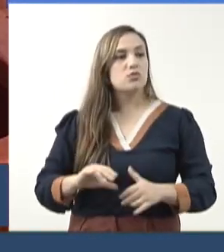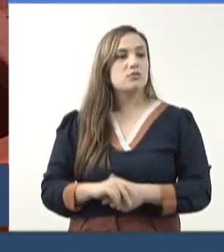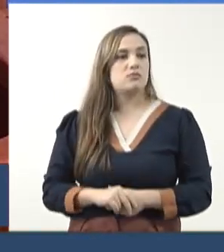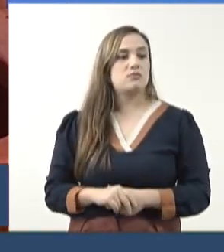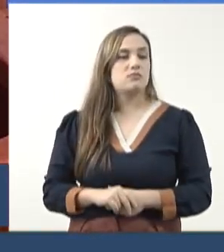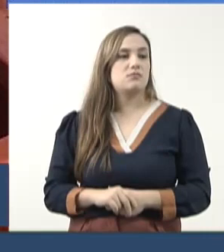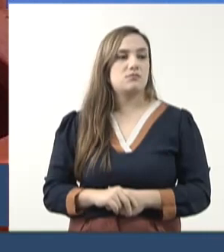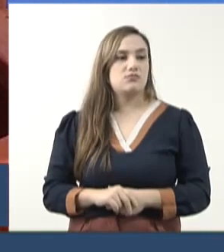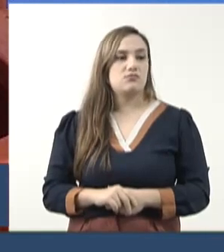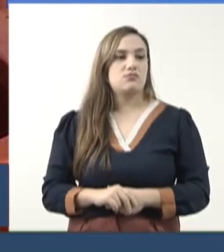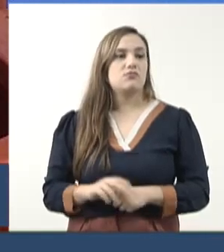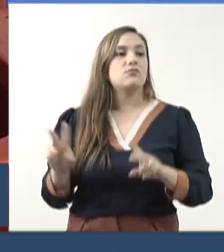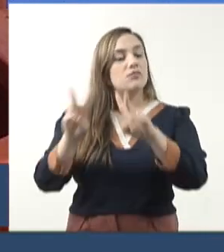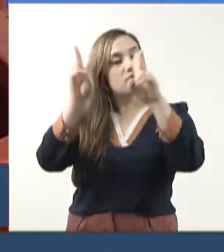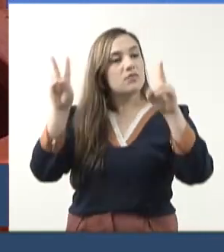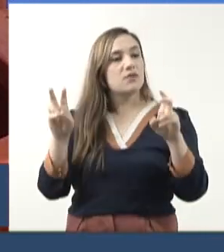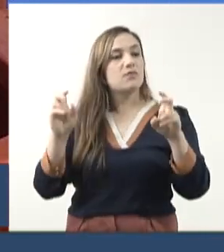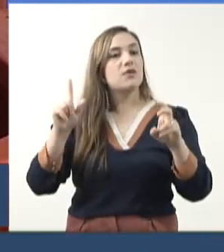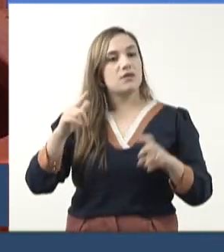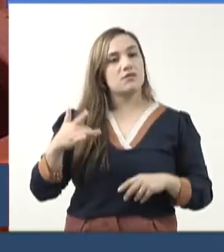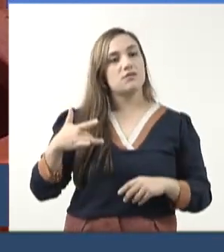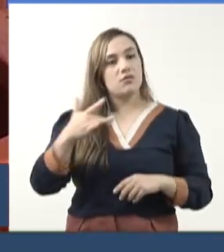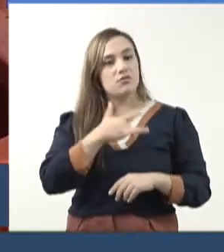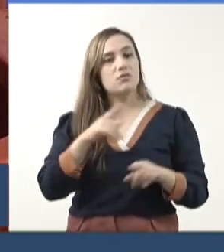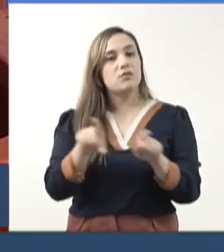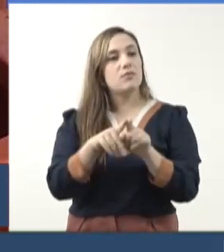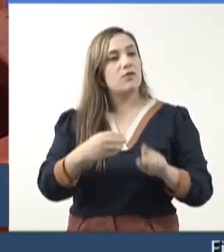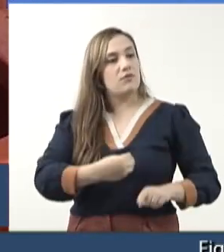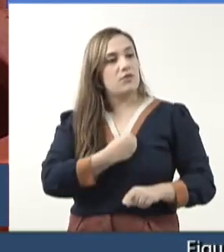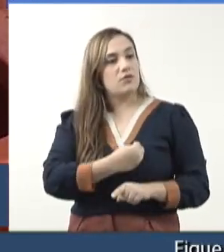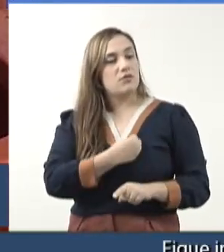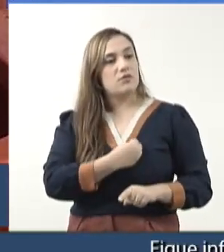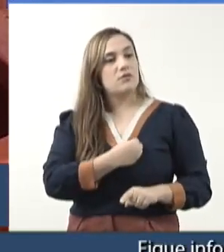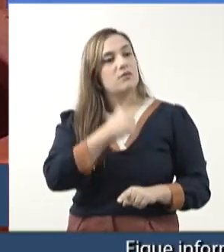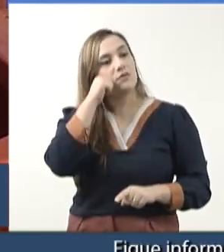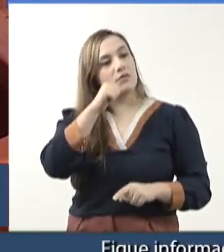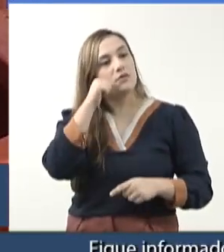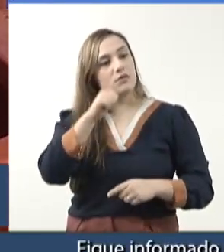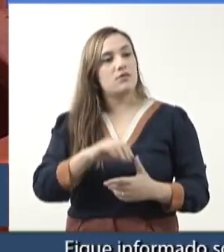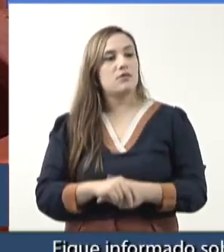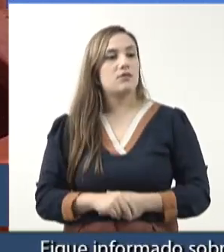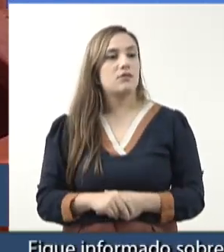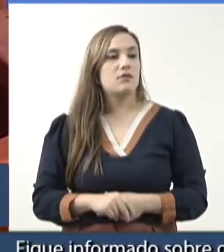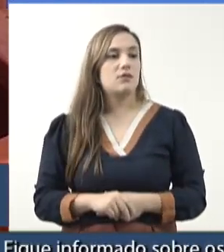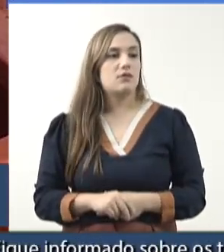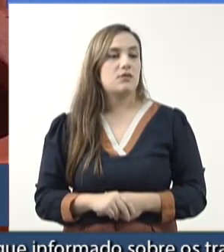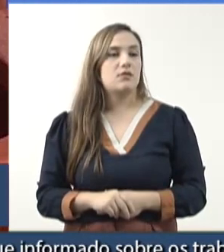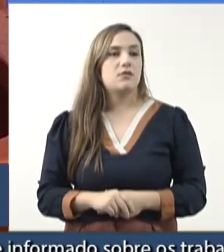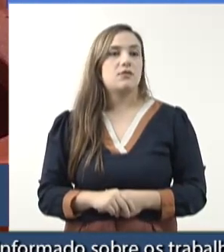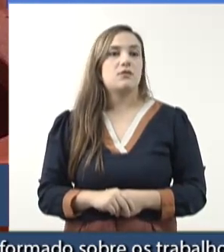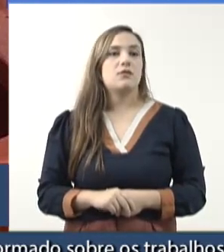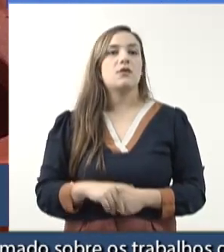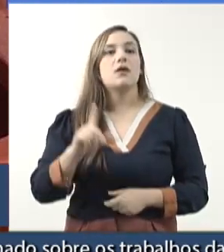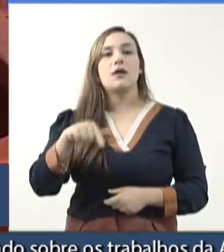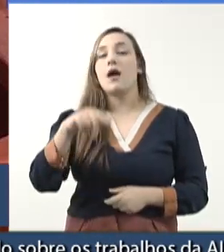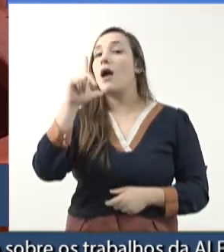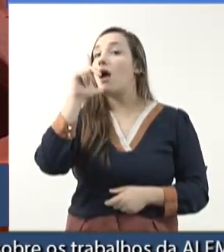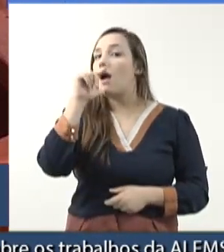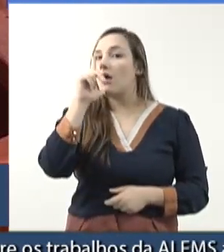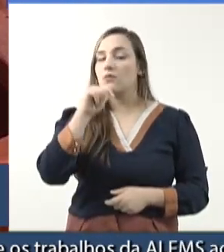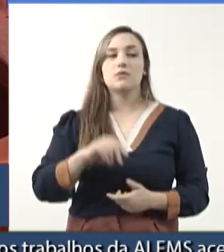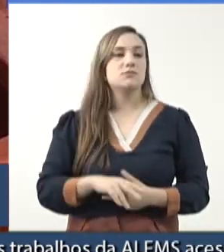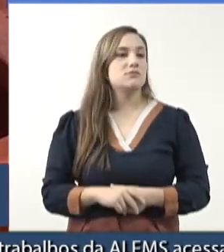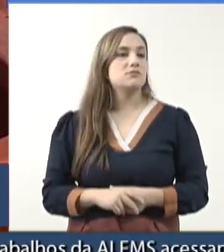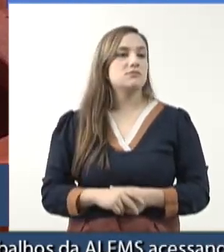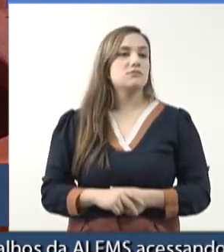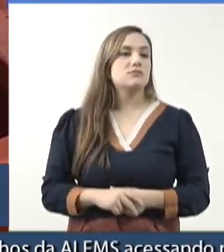que também diz respeito à nossa saúde, à nossa vida e à vida das mulheres, que é a nossa água.